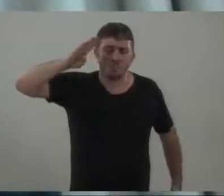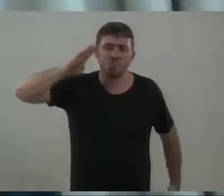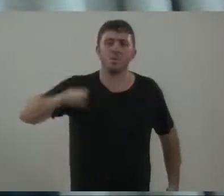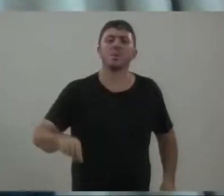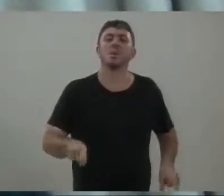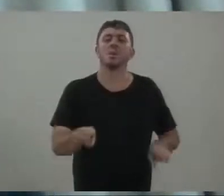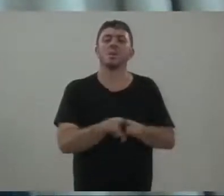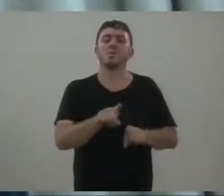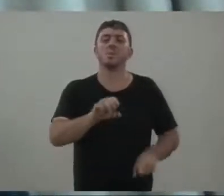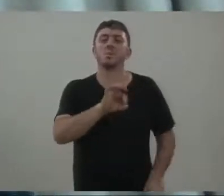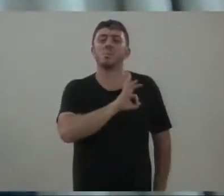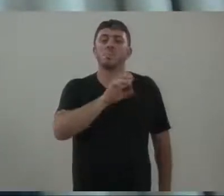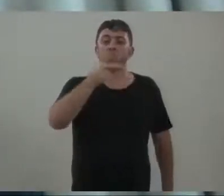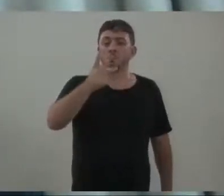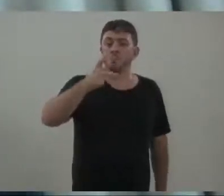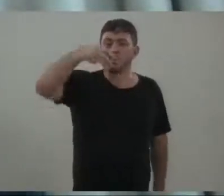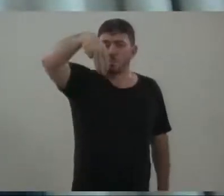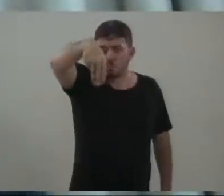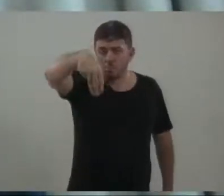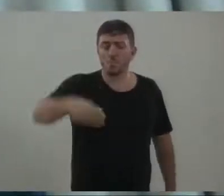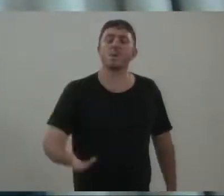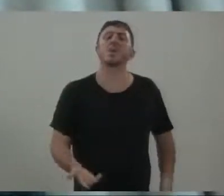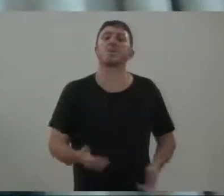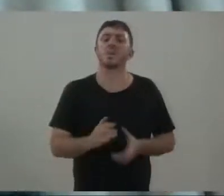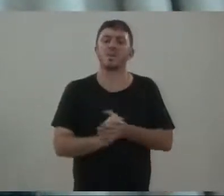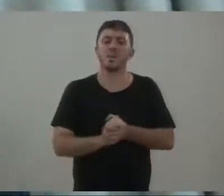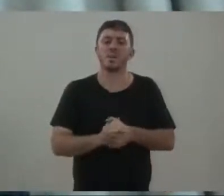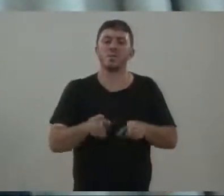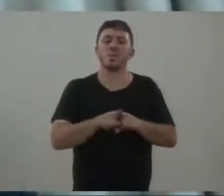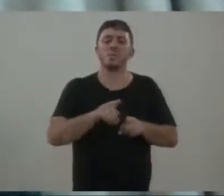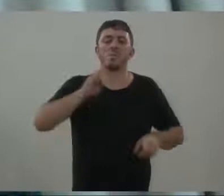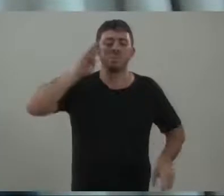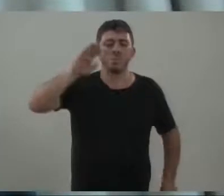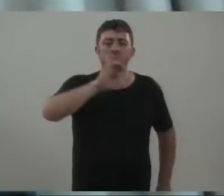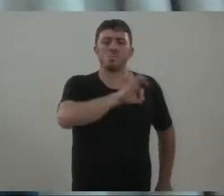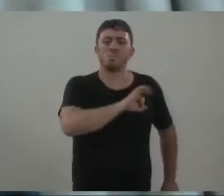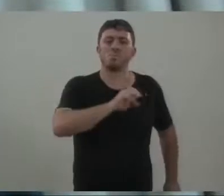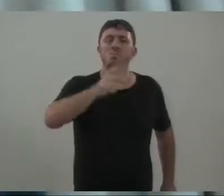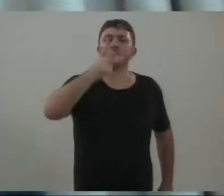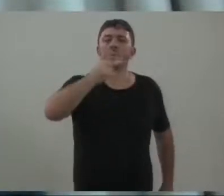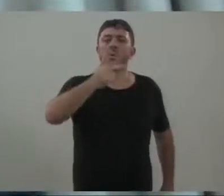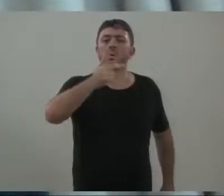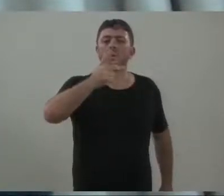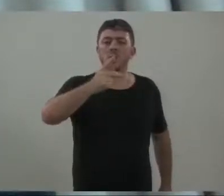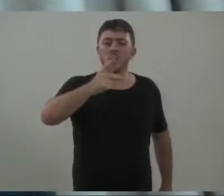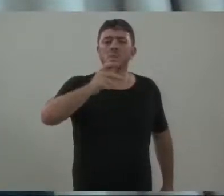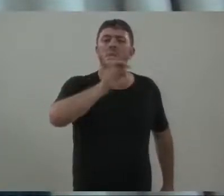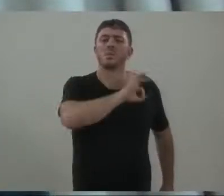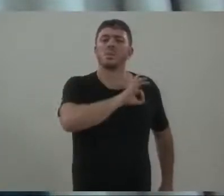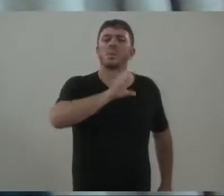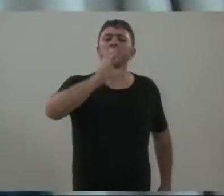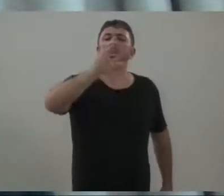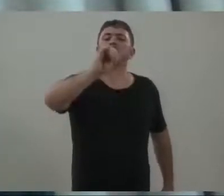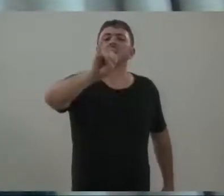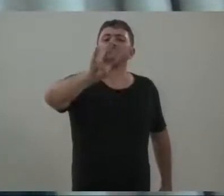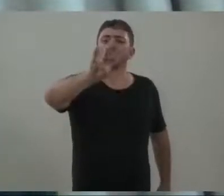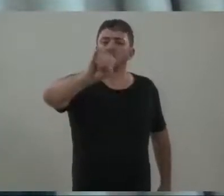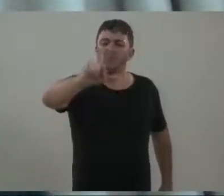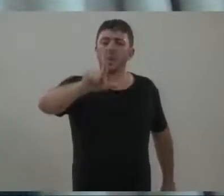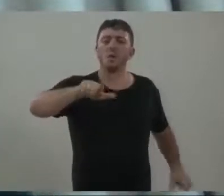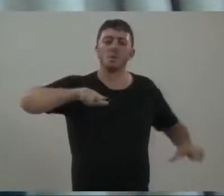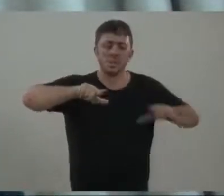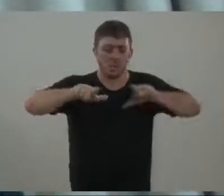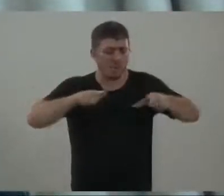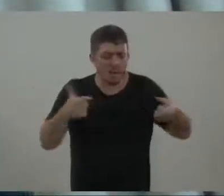Polícia Militar, a Polícia Civil. Então, o trabalho em conjunto tem evitado que esse tipo